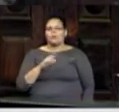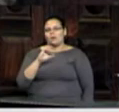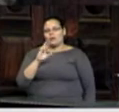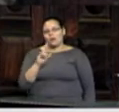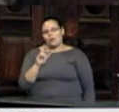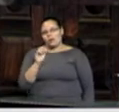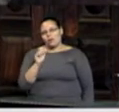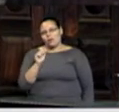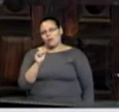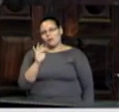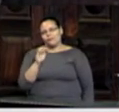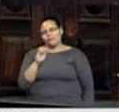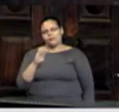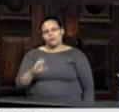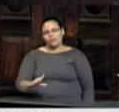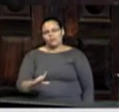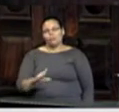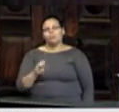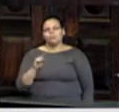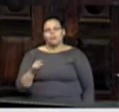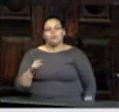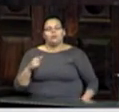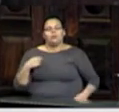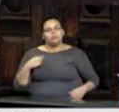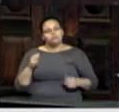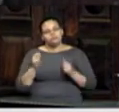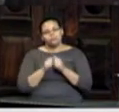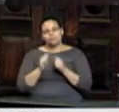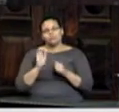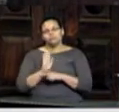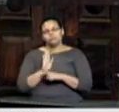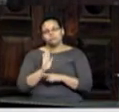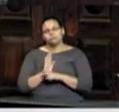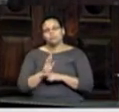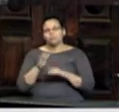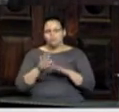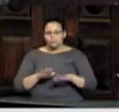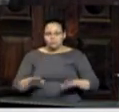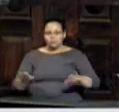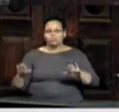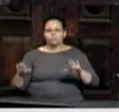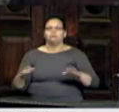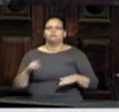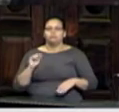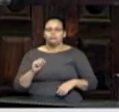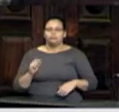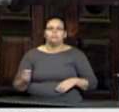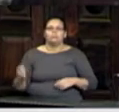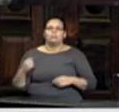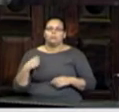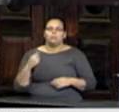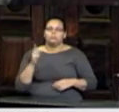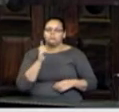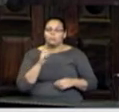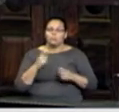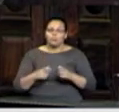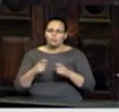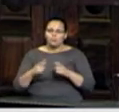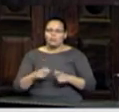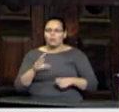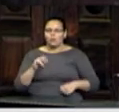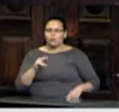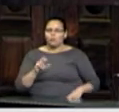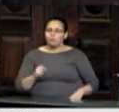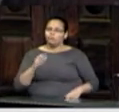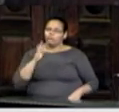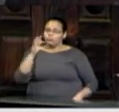cidade de Campos e ao seu lado, para que você possa ter tranquilidade em reconduzir o município de Campos a um futuro melhor para a